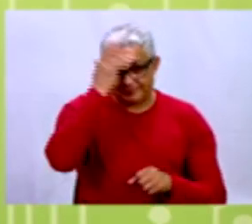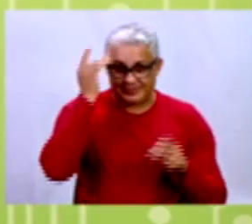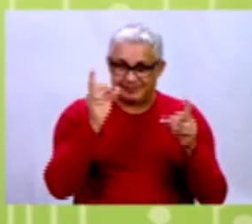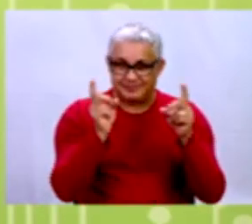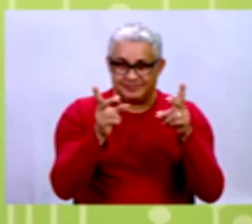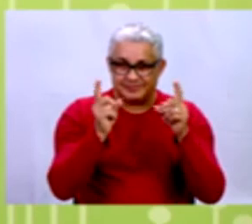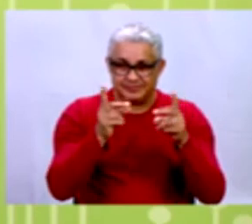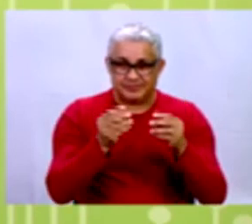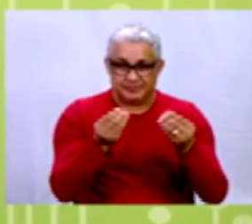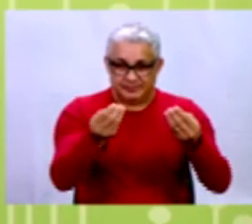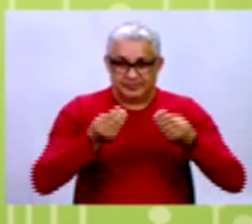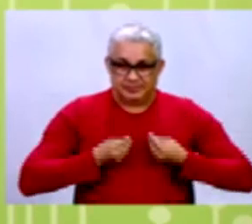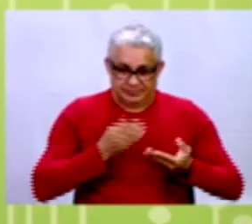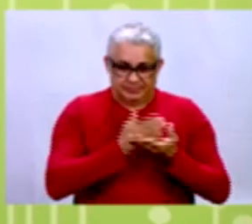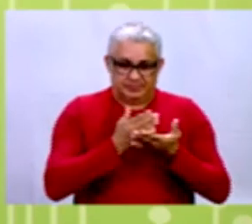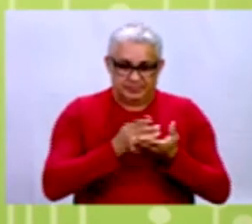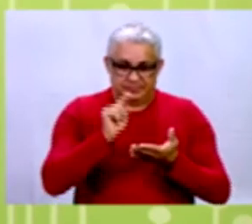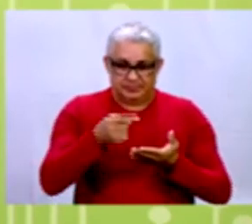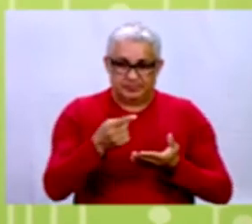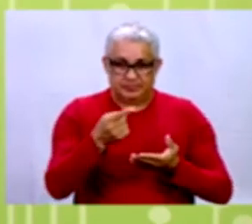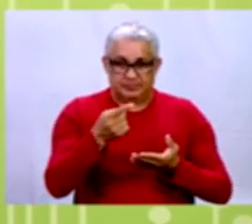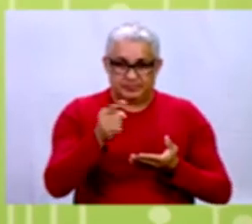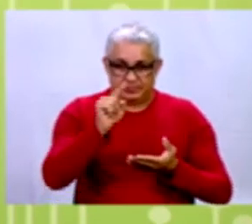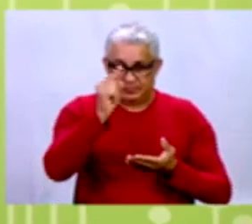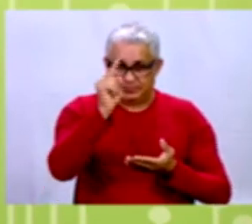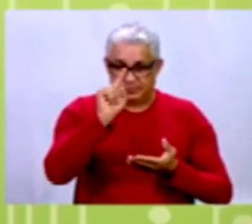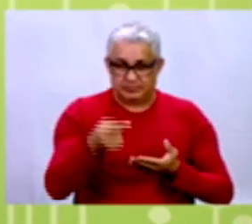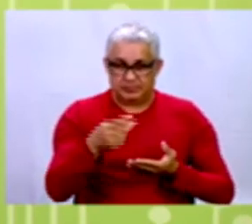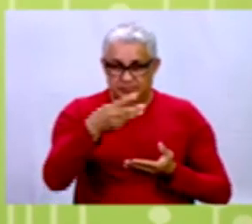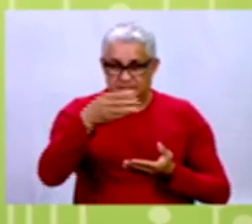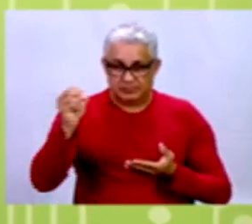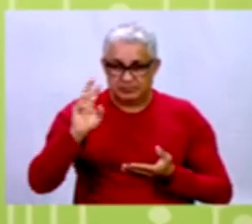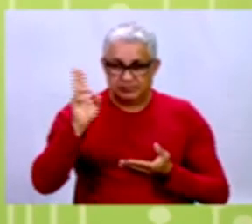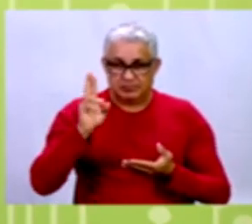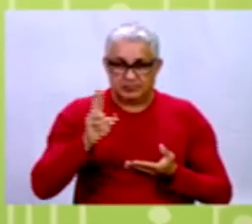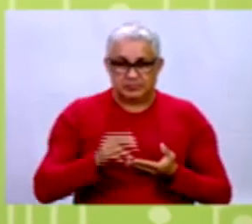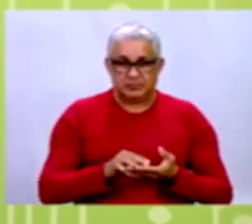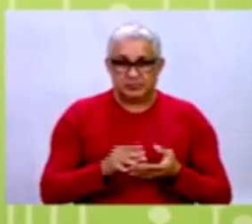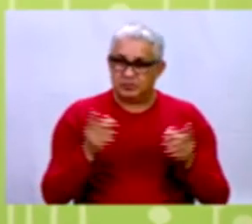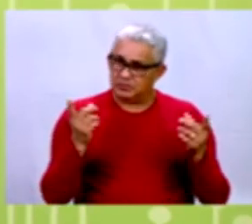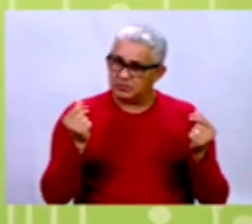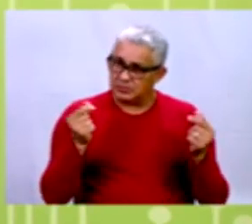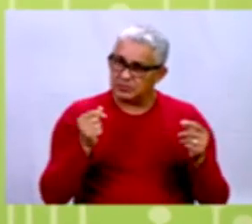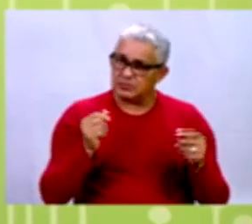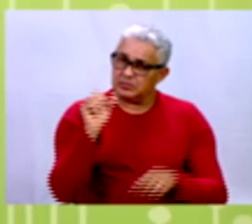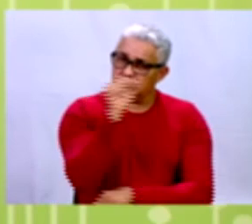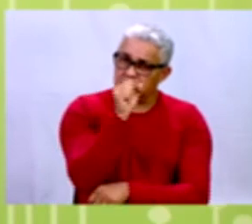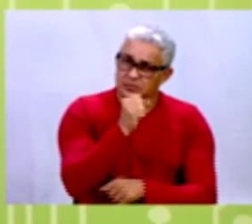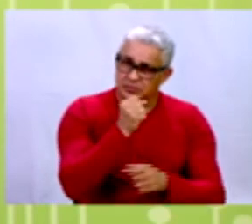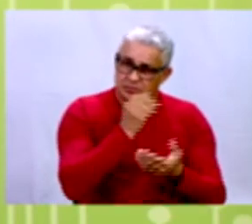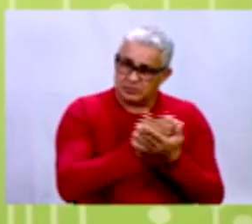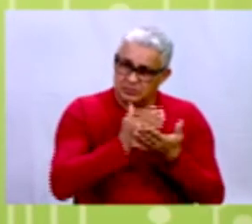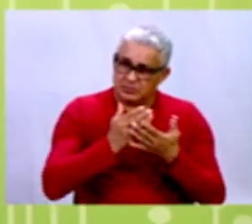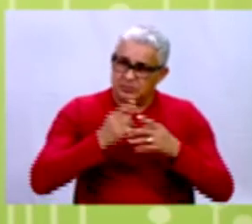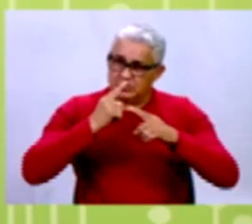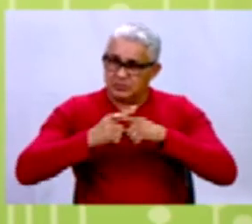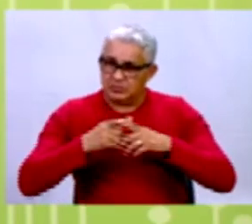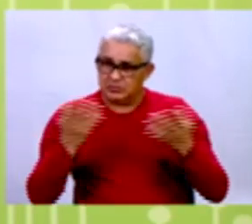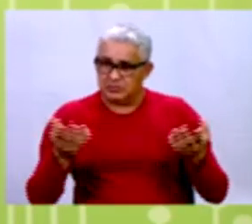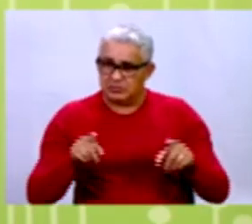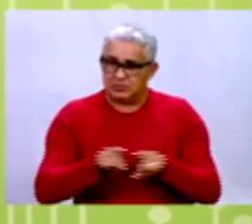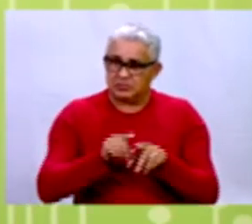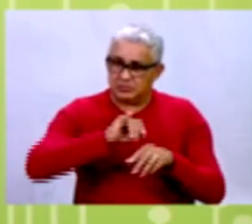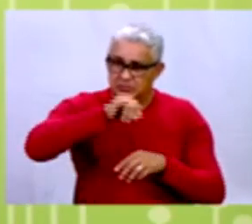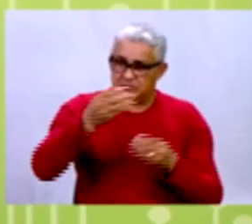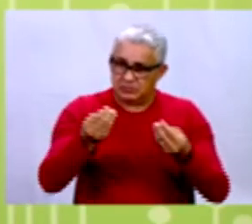que o valor da parcela ficou R$ 1.300. Só que quando você pega o valor do carro, faz pela quantidade de parcelas e os juros